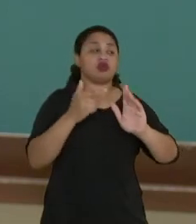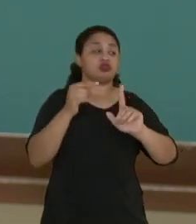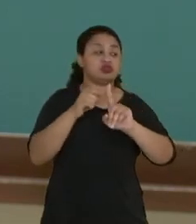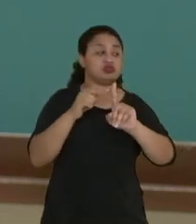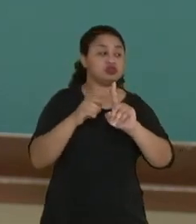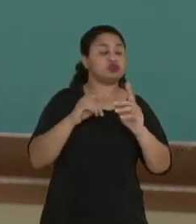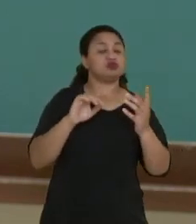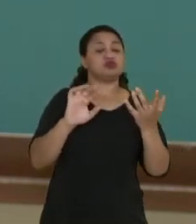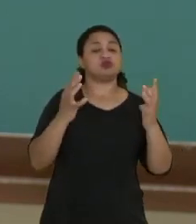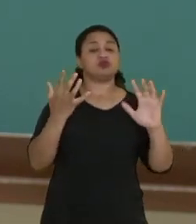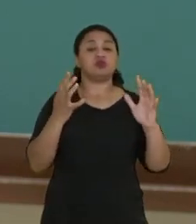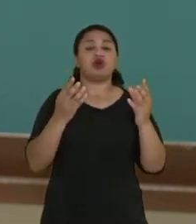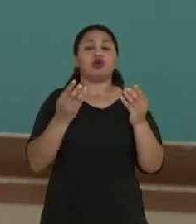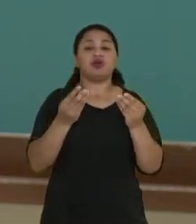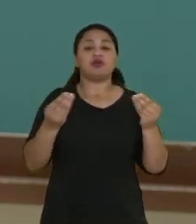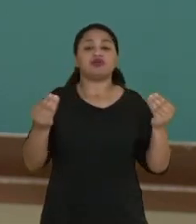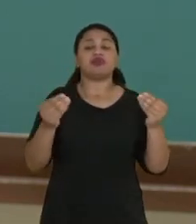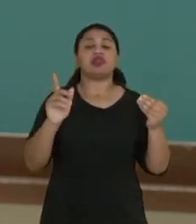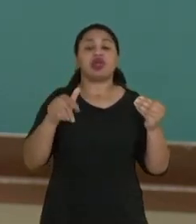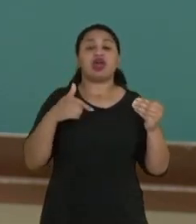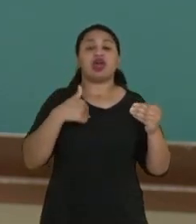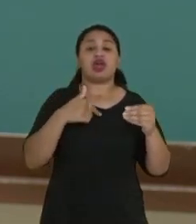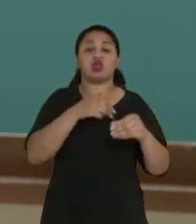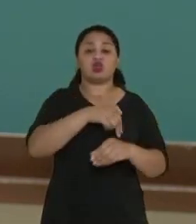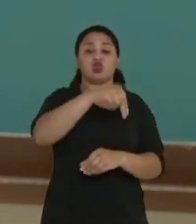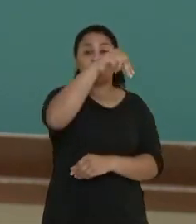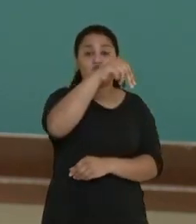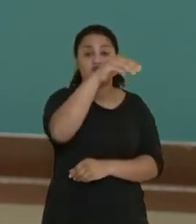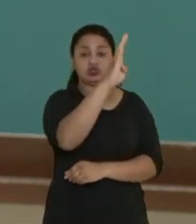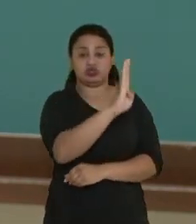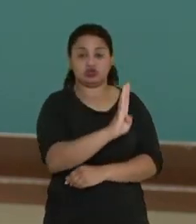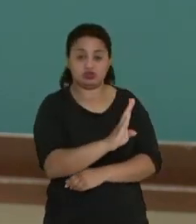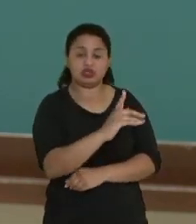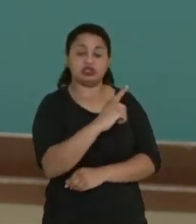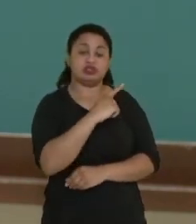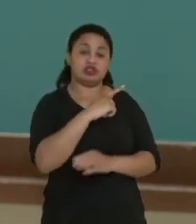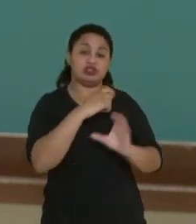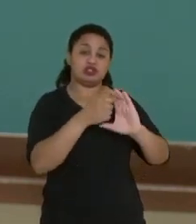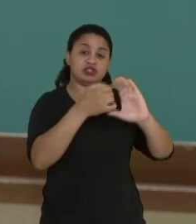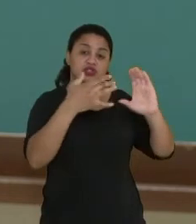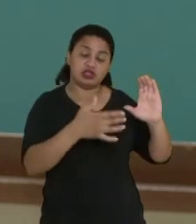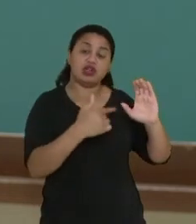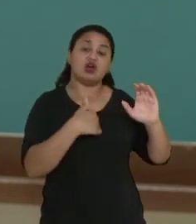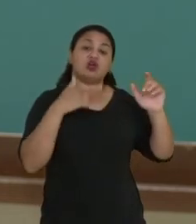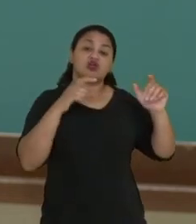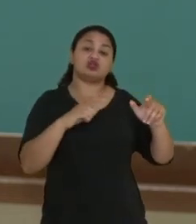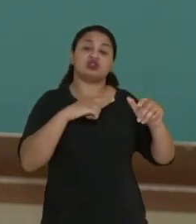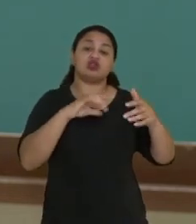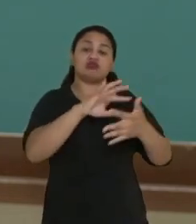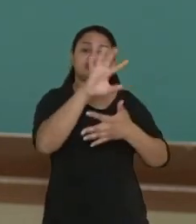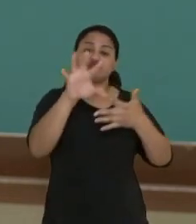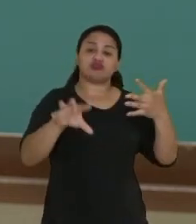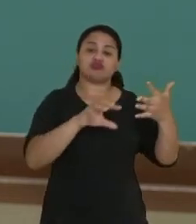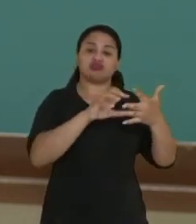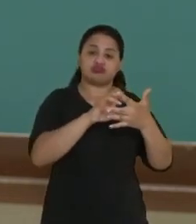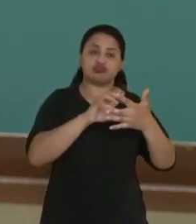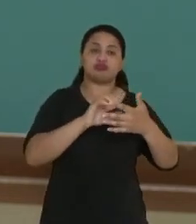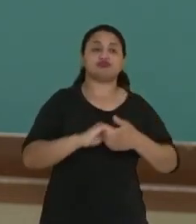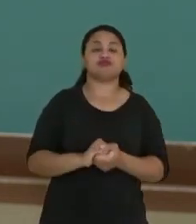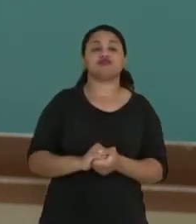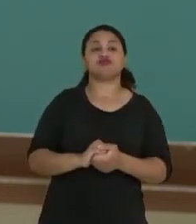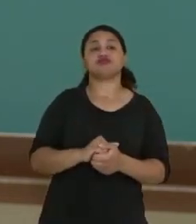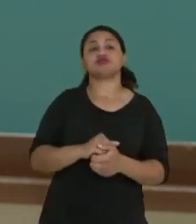climático equatorial úmido é a região norte do Brasil, onde tem a presença da floresta amazônica, certo? O